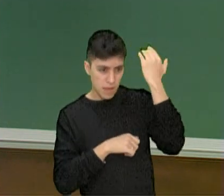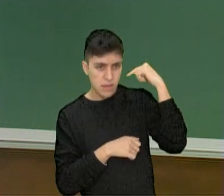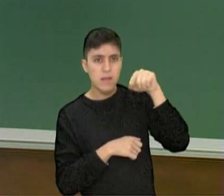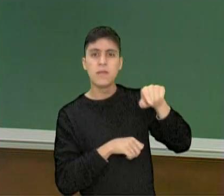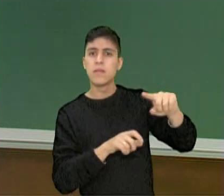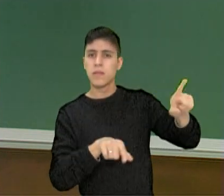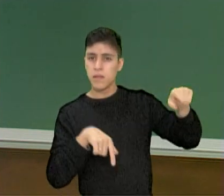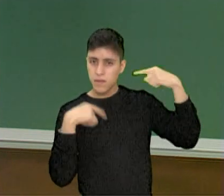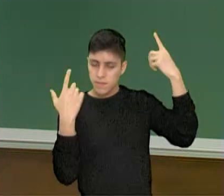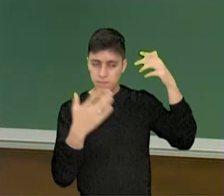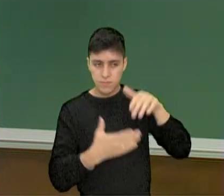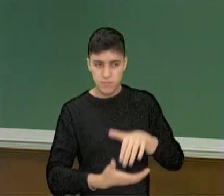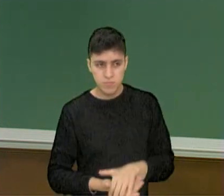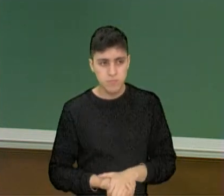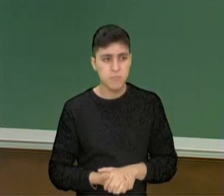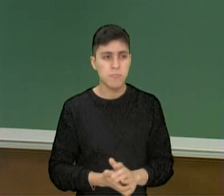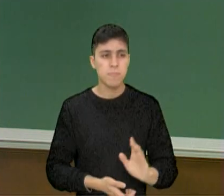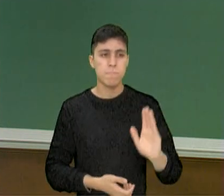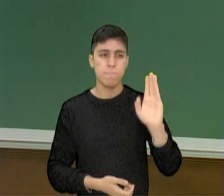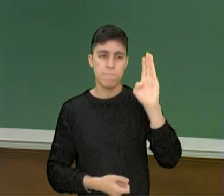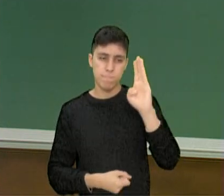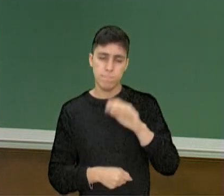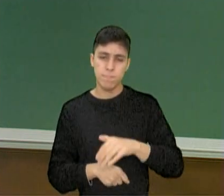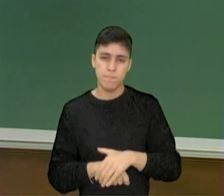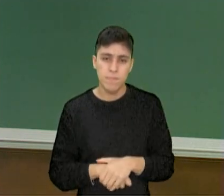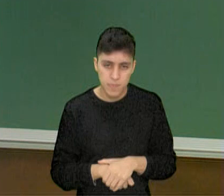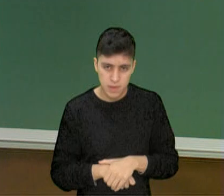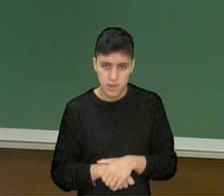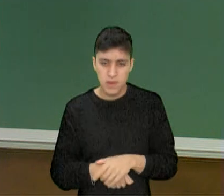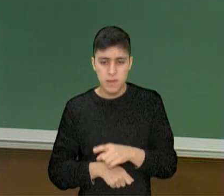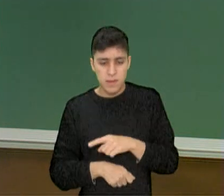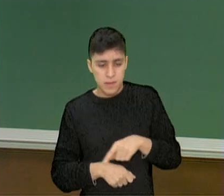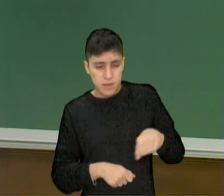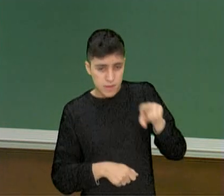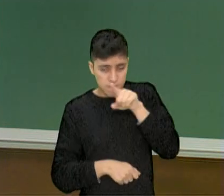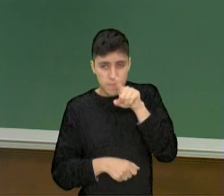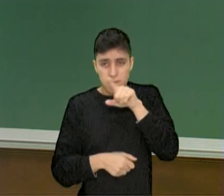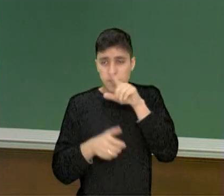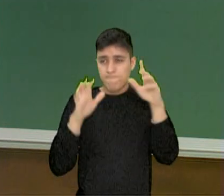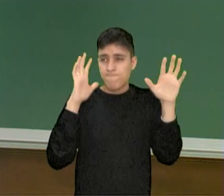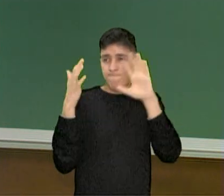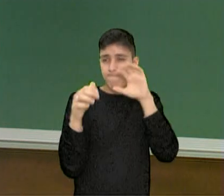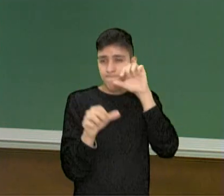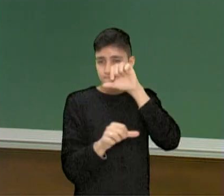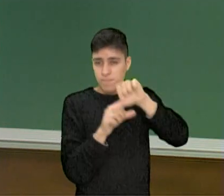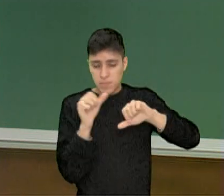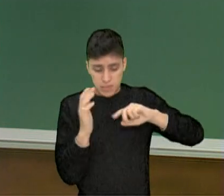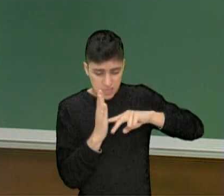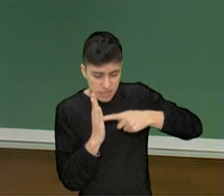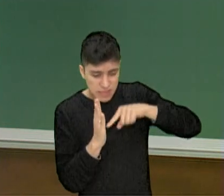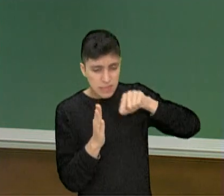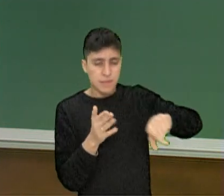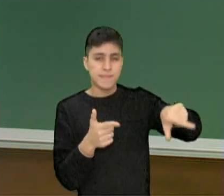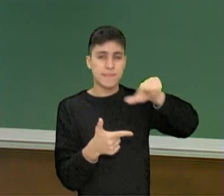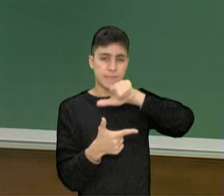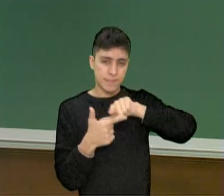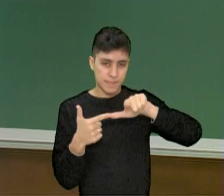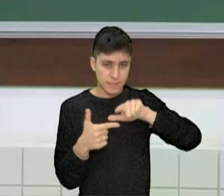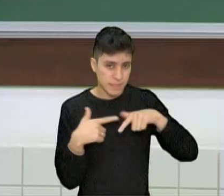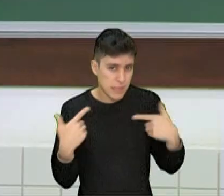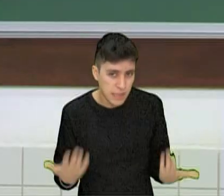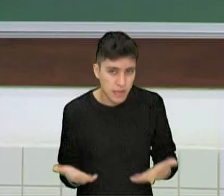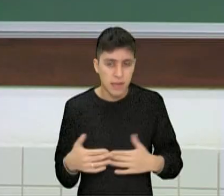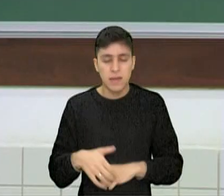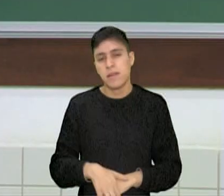B. Os cambios climáticos são um problema. As mudanças climáticas são um problema. E